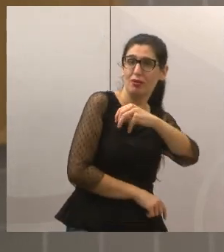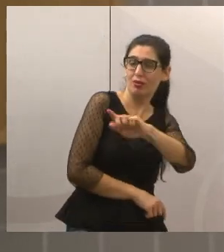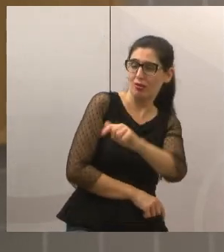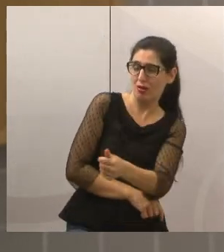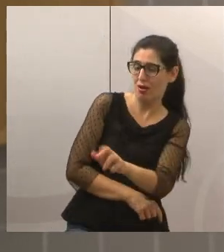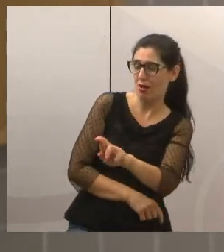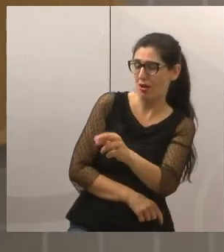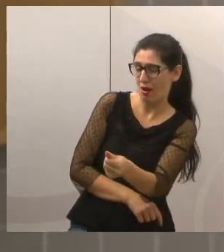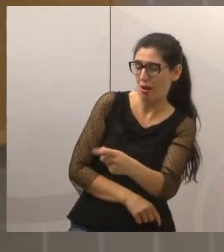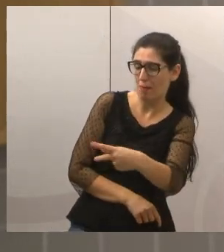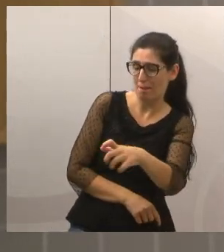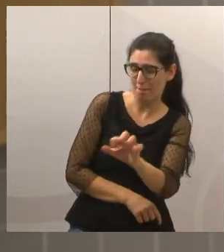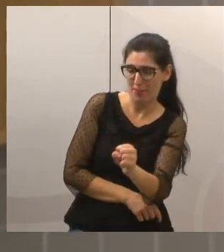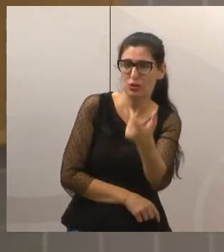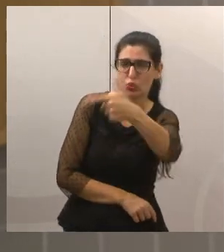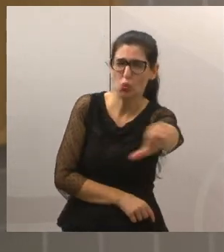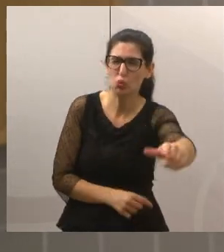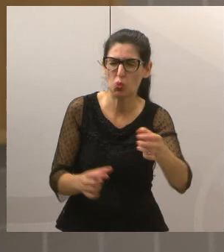são